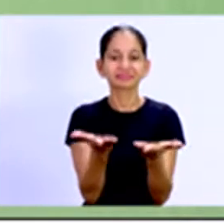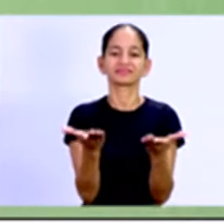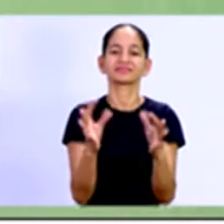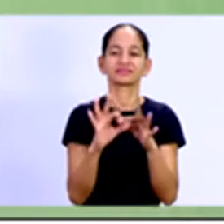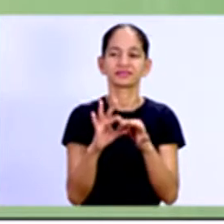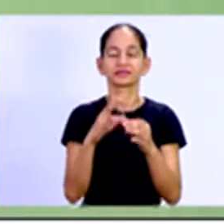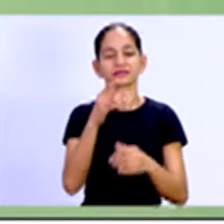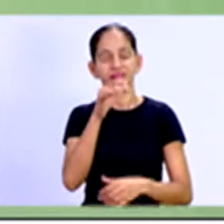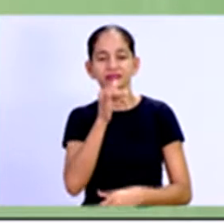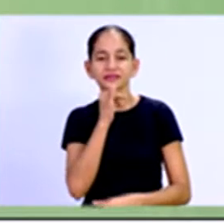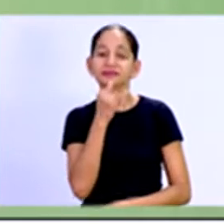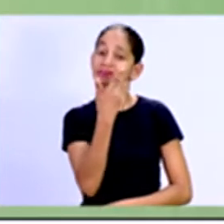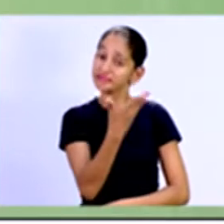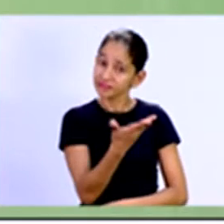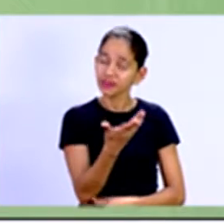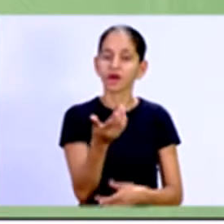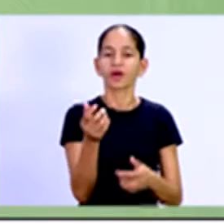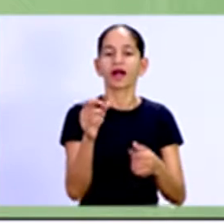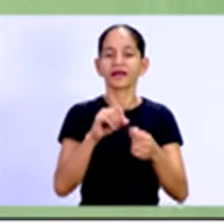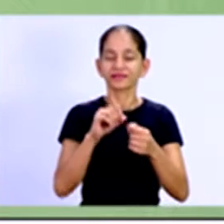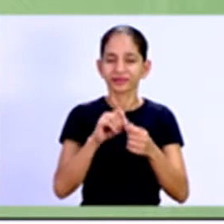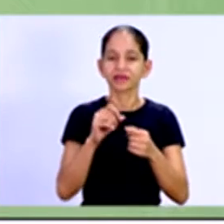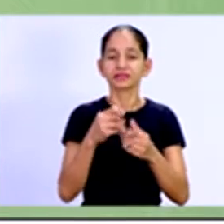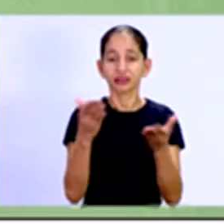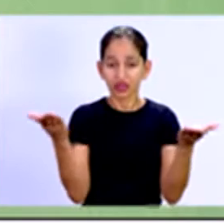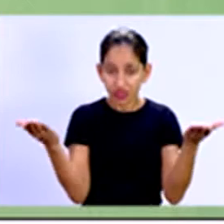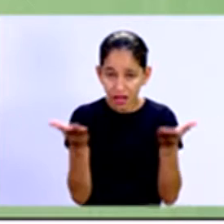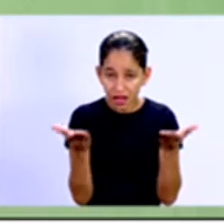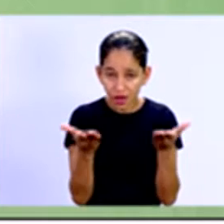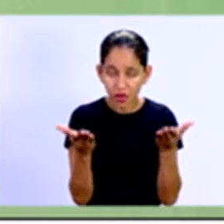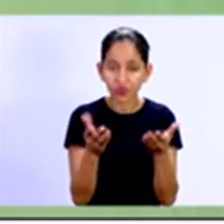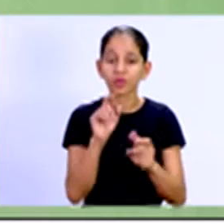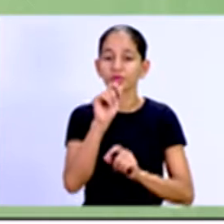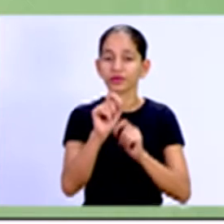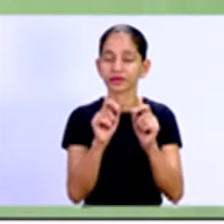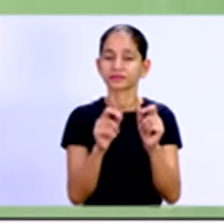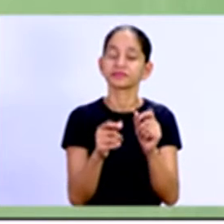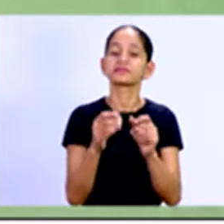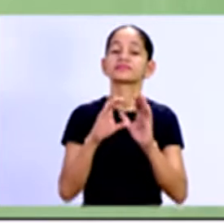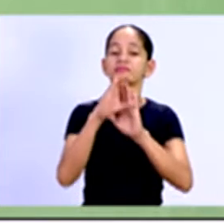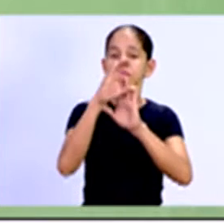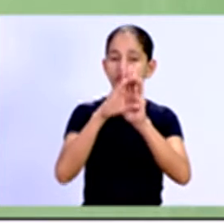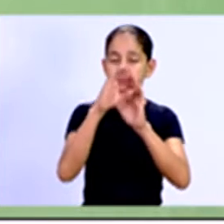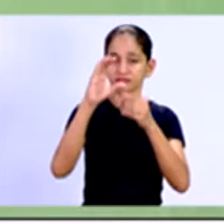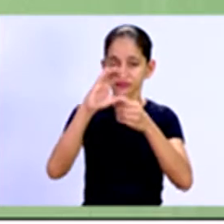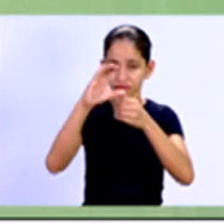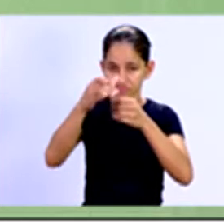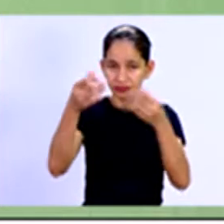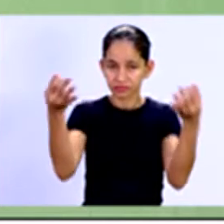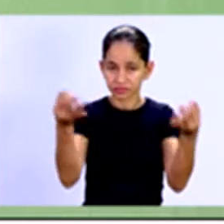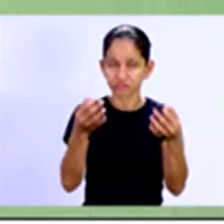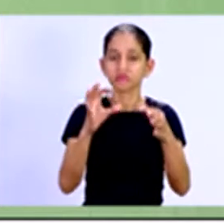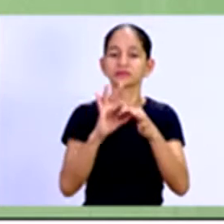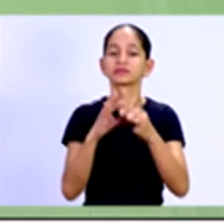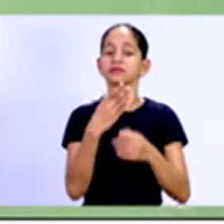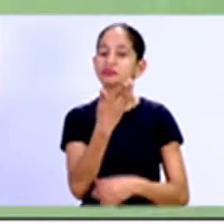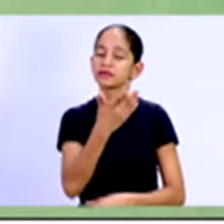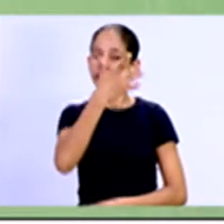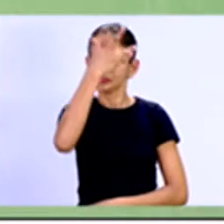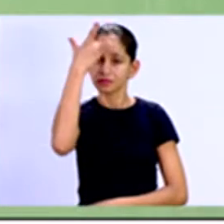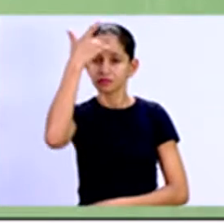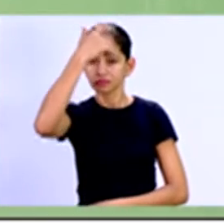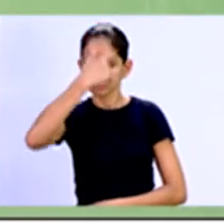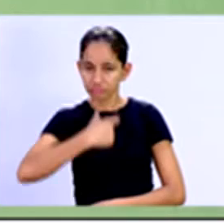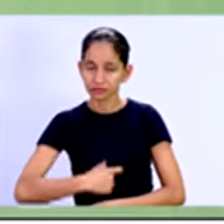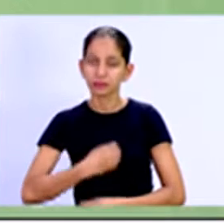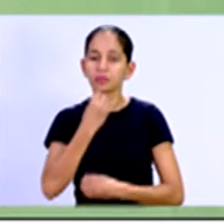fortuitos. Ou seja, nós temos a partir de agora um conceito de virtude que vai levar o homem a